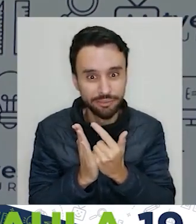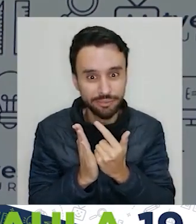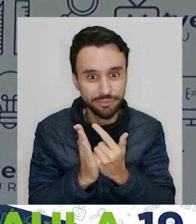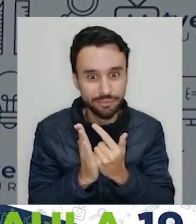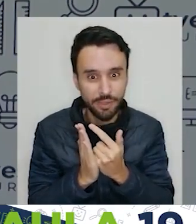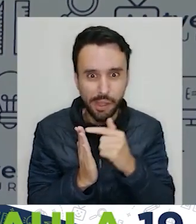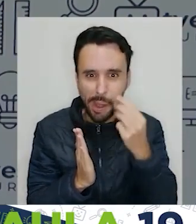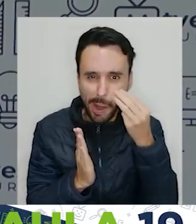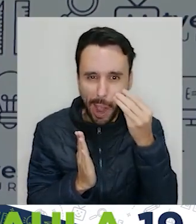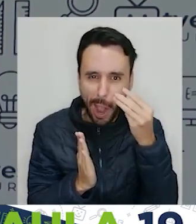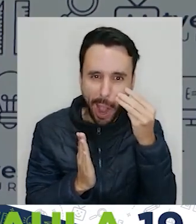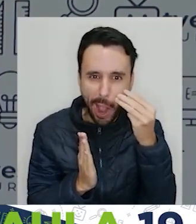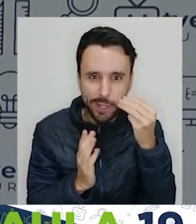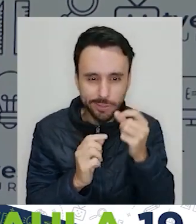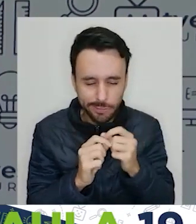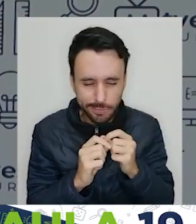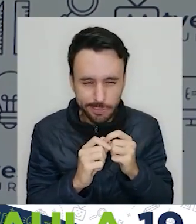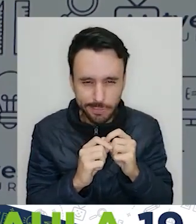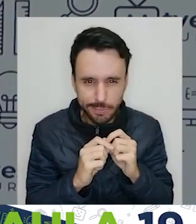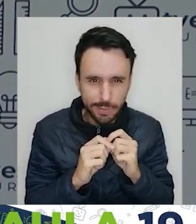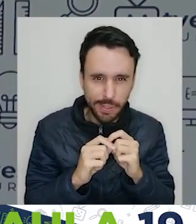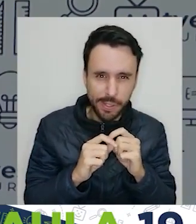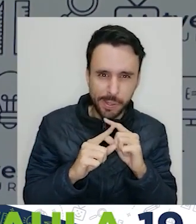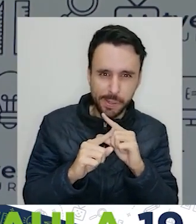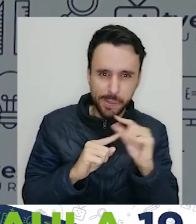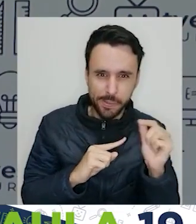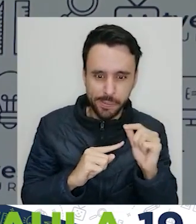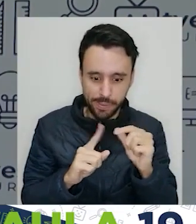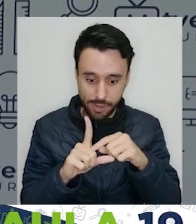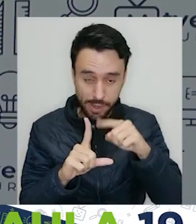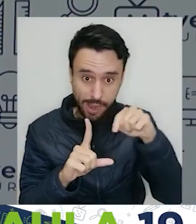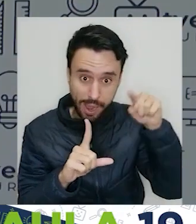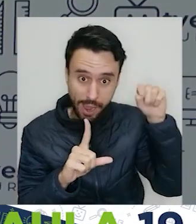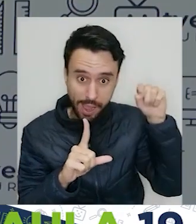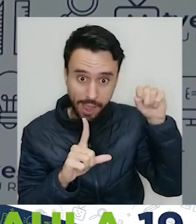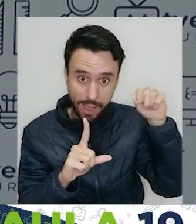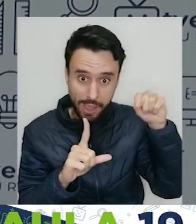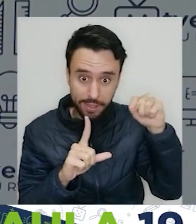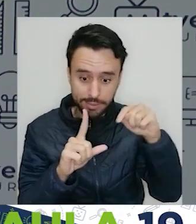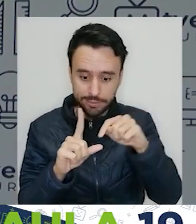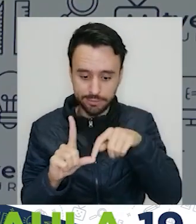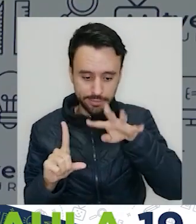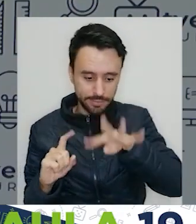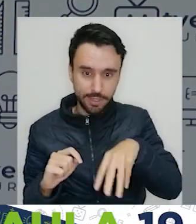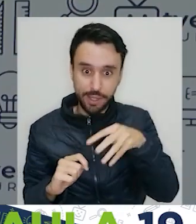dos gráficos, das tabelas, fizemos também.